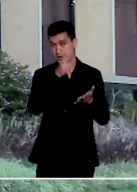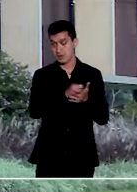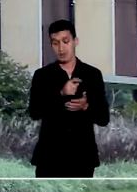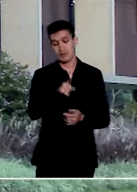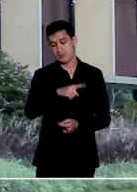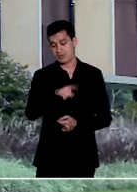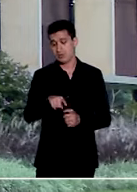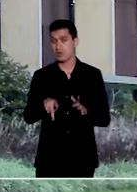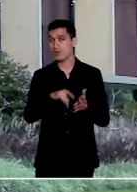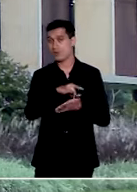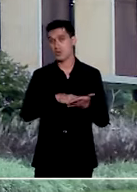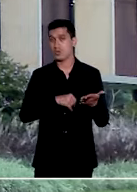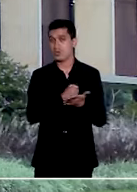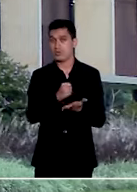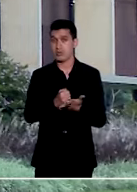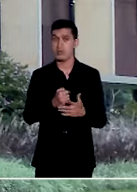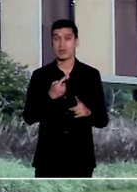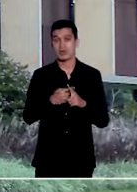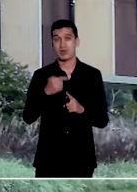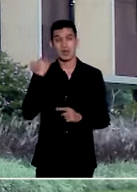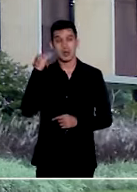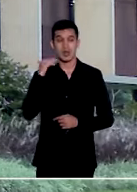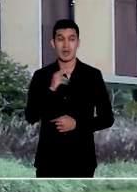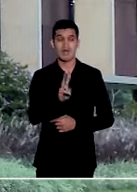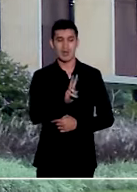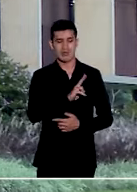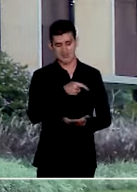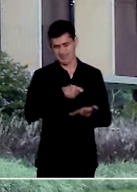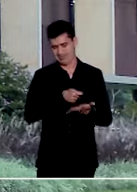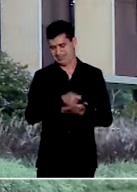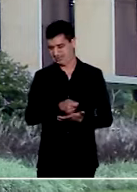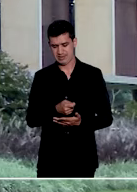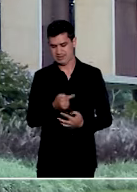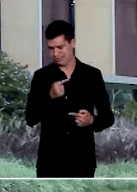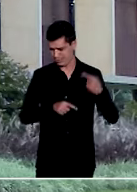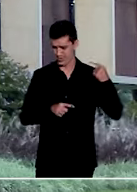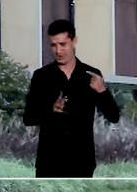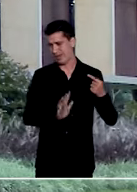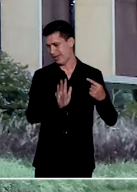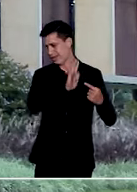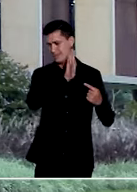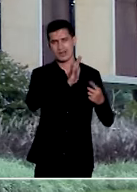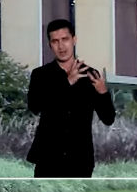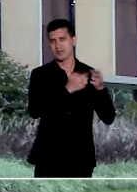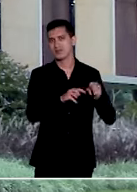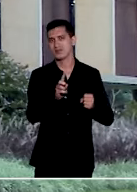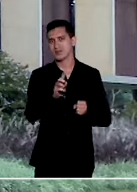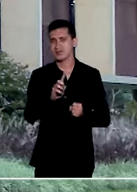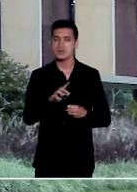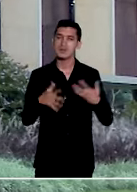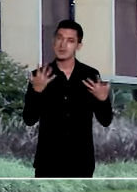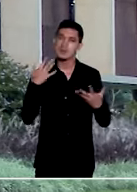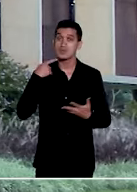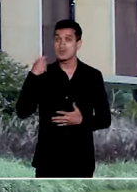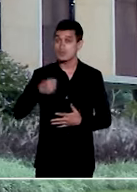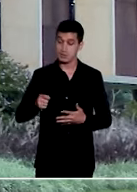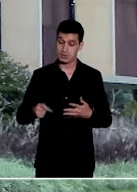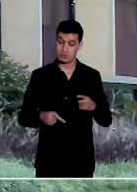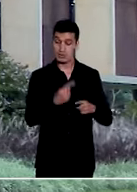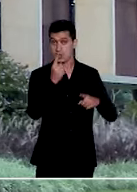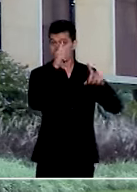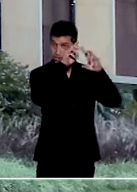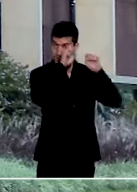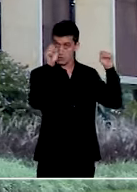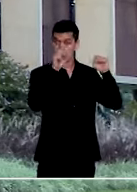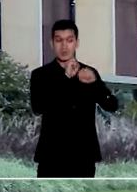contrato motivo pelo qual entendia que os valores cobrados não seriam devidos o juízo de primeira instância reconheceu que a cobrança em